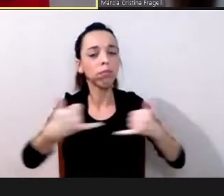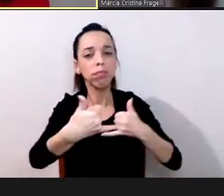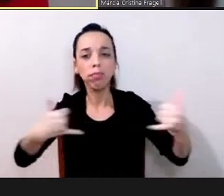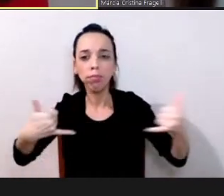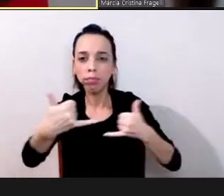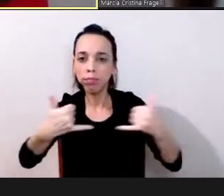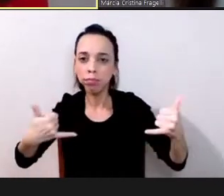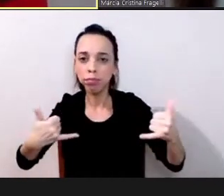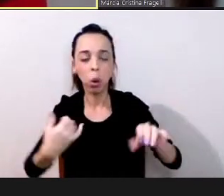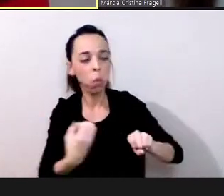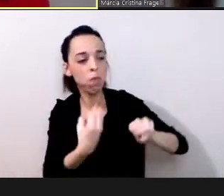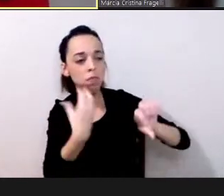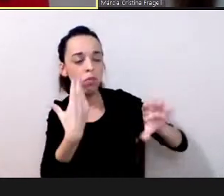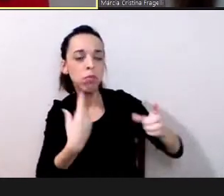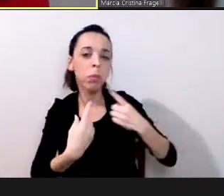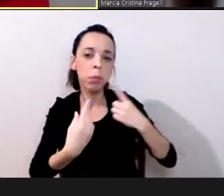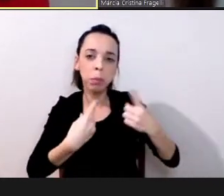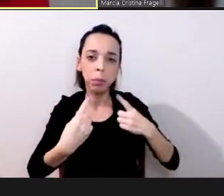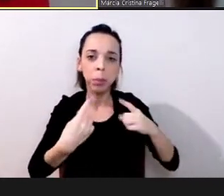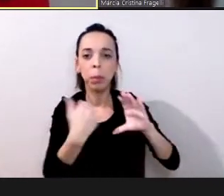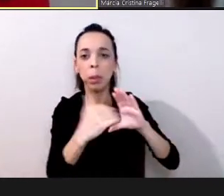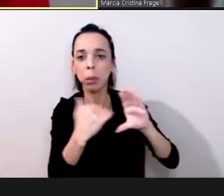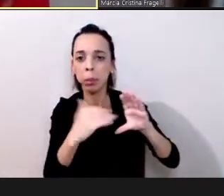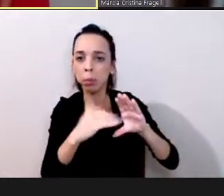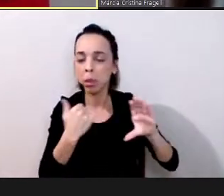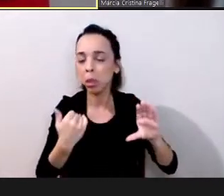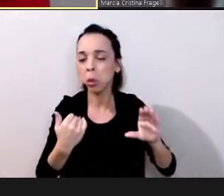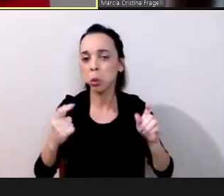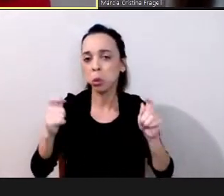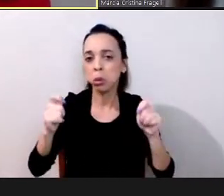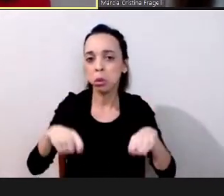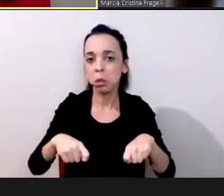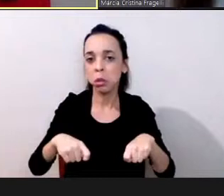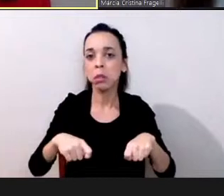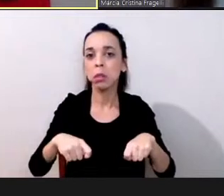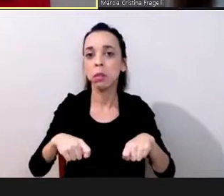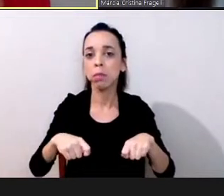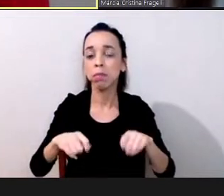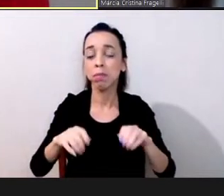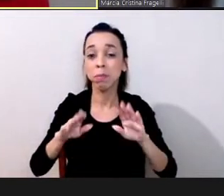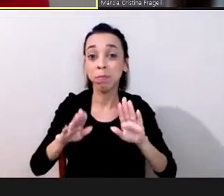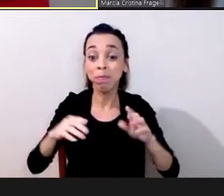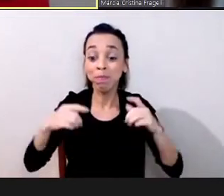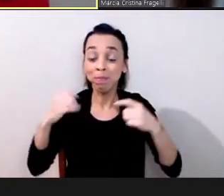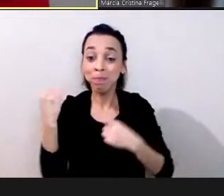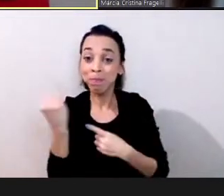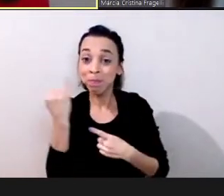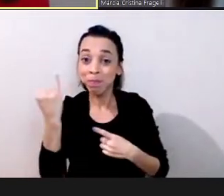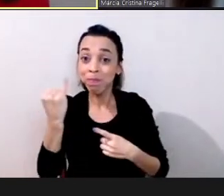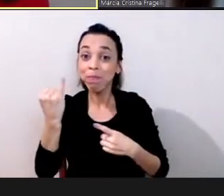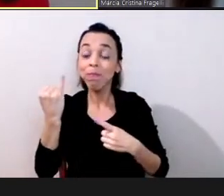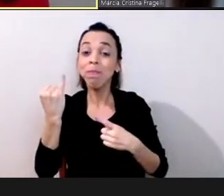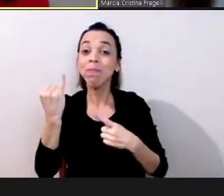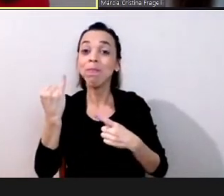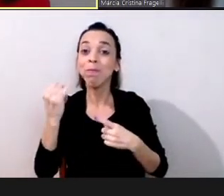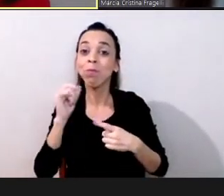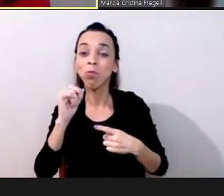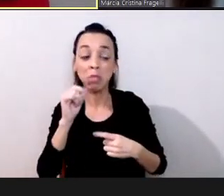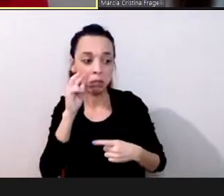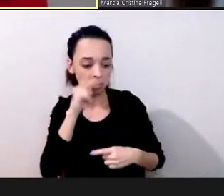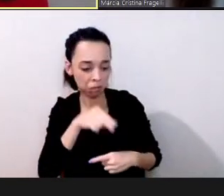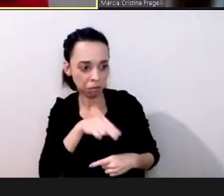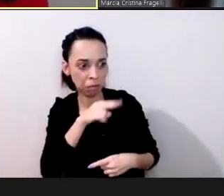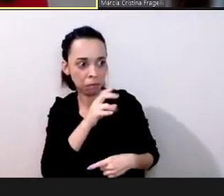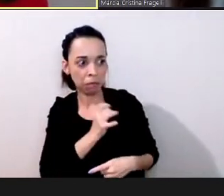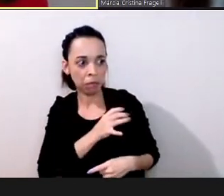também precisa ser feita é de como a gente acolhe esses medos né e de como a gente não olha o outro como um risco e essa acho que é uma outra conversa vai bem na linha dos soft skills